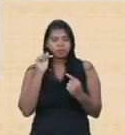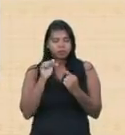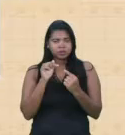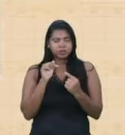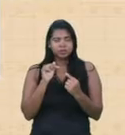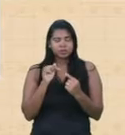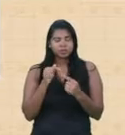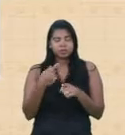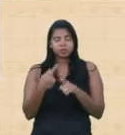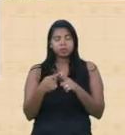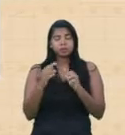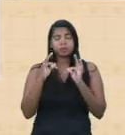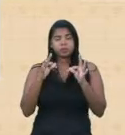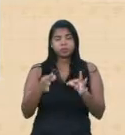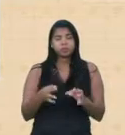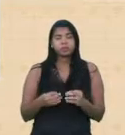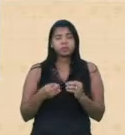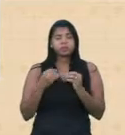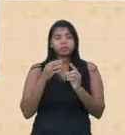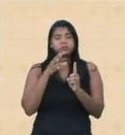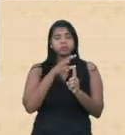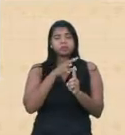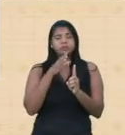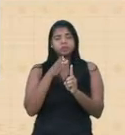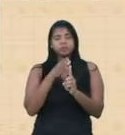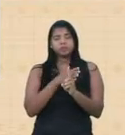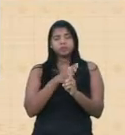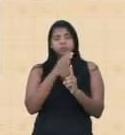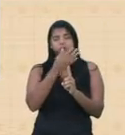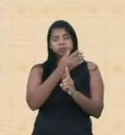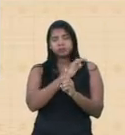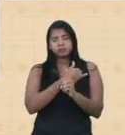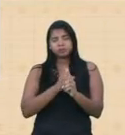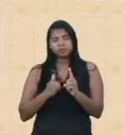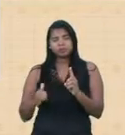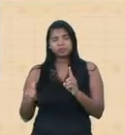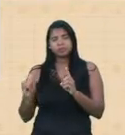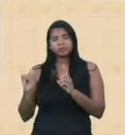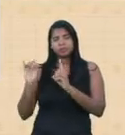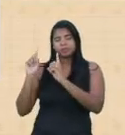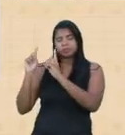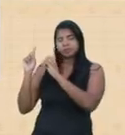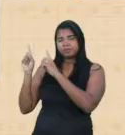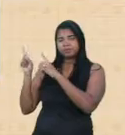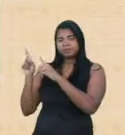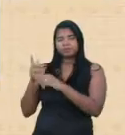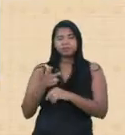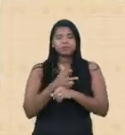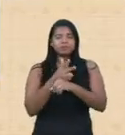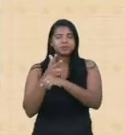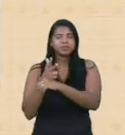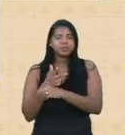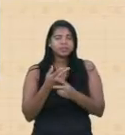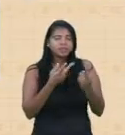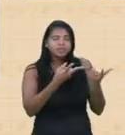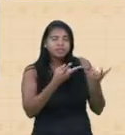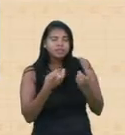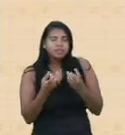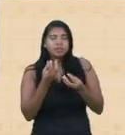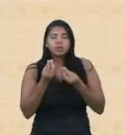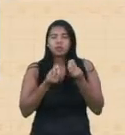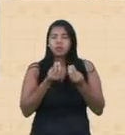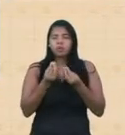eles são influenciados por esse campo magnético. Dá uma olhadinha, Mequetrefe, nesse vídeo e perceba como vai ser a